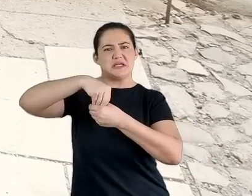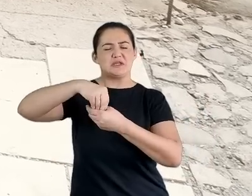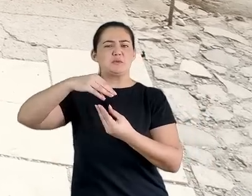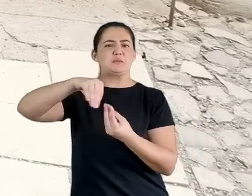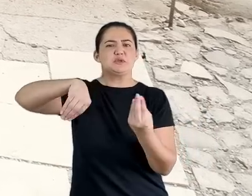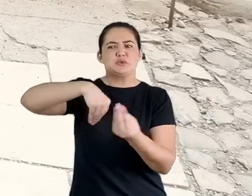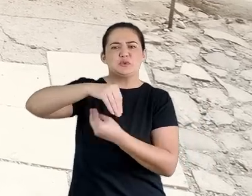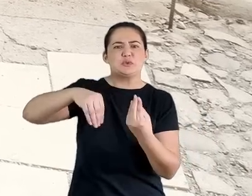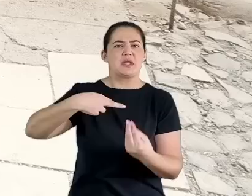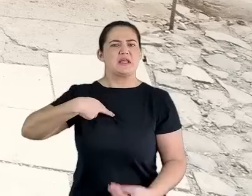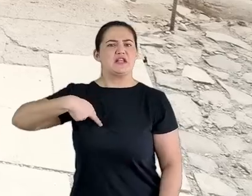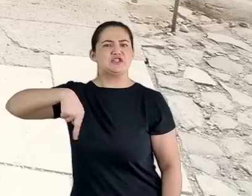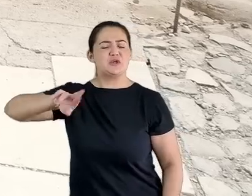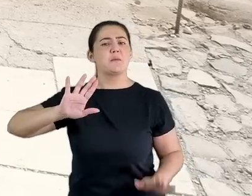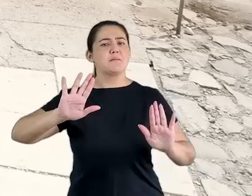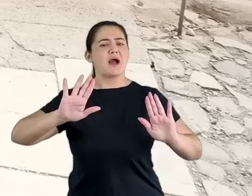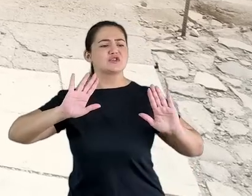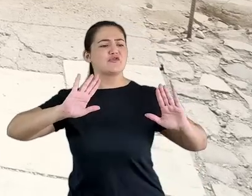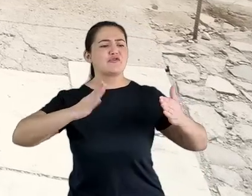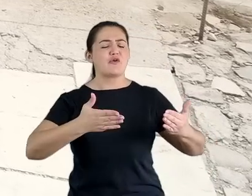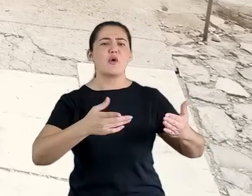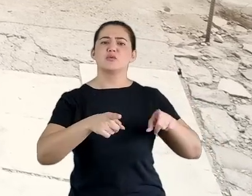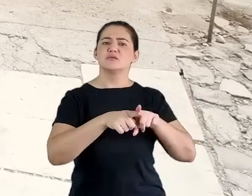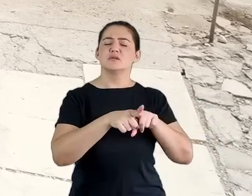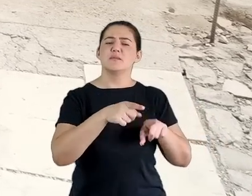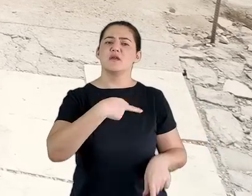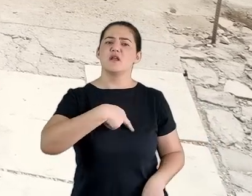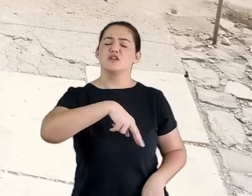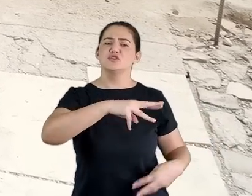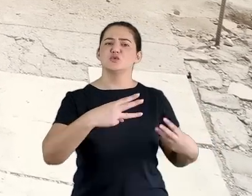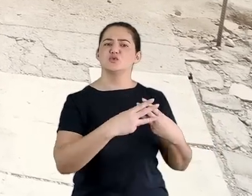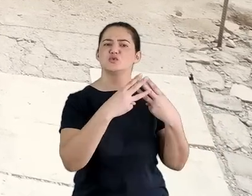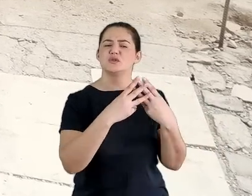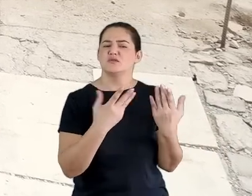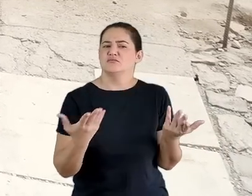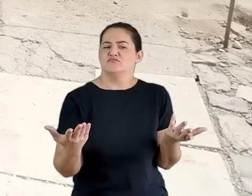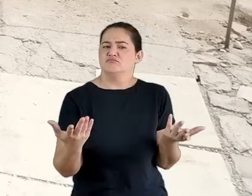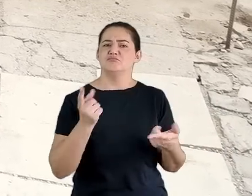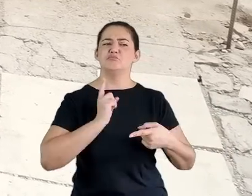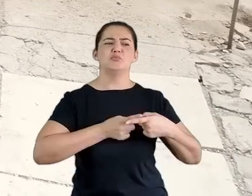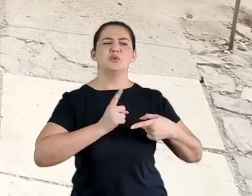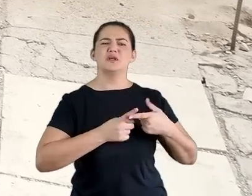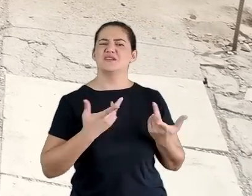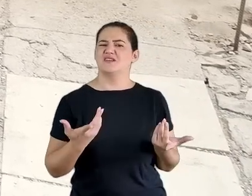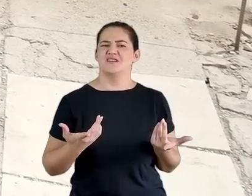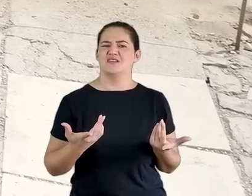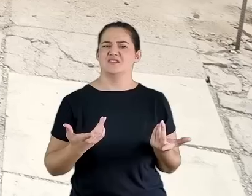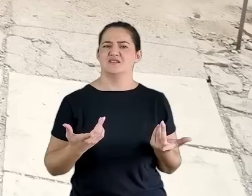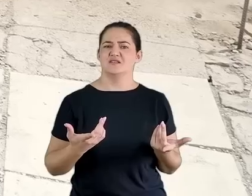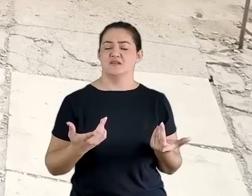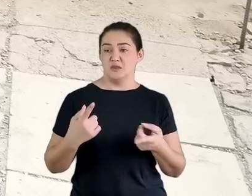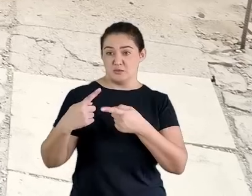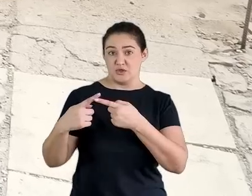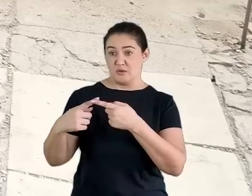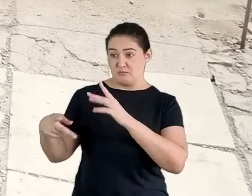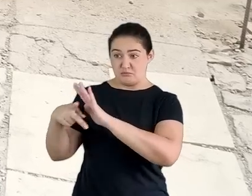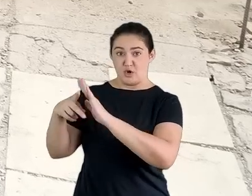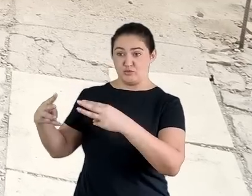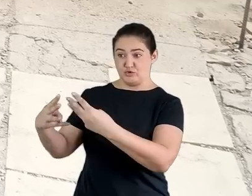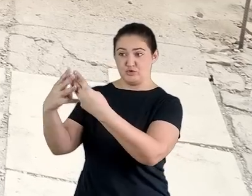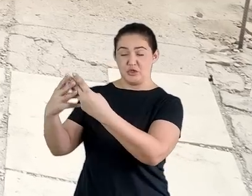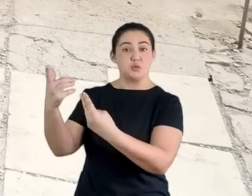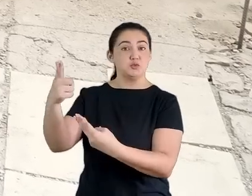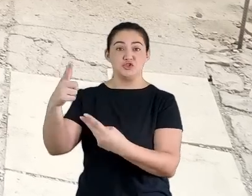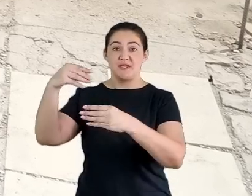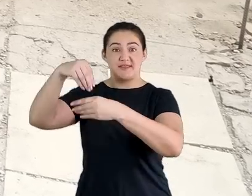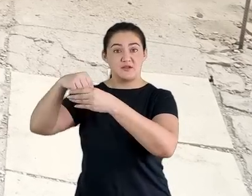religioso, tão perto um do outro? Porque, afinal de contas, os romanos não tinham mikvê nos seus banhos, apenas o banho romano. Mas ele colocou o banho